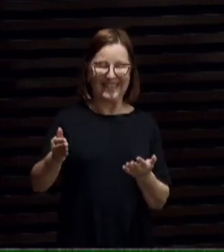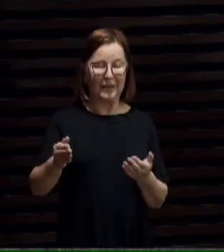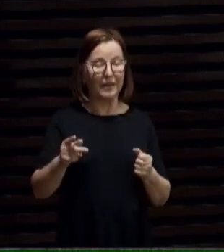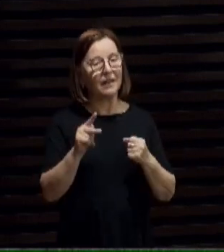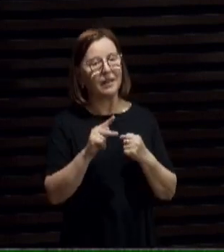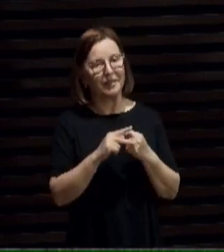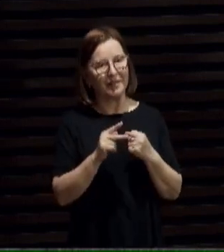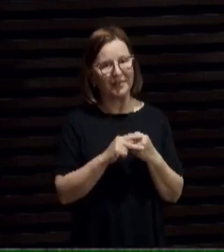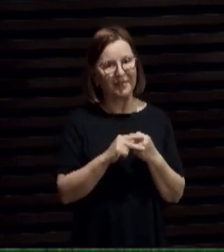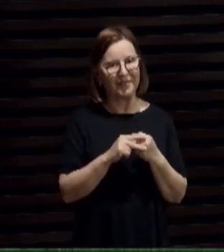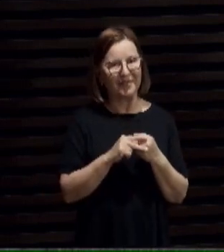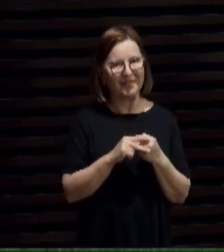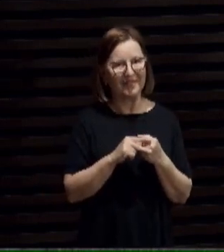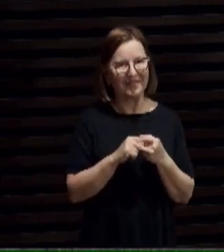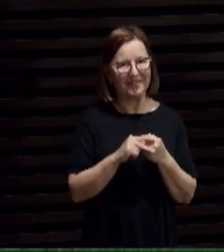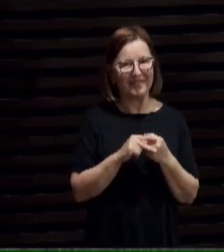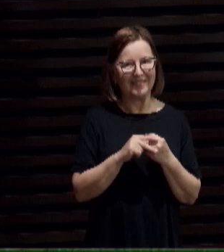Pedro,